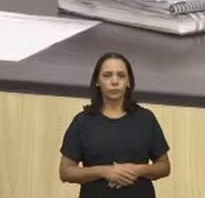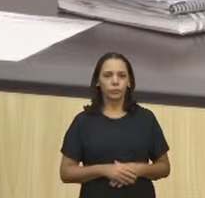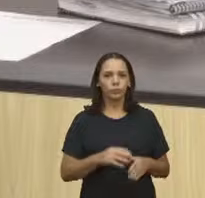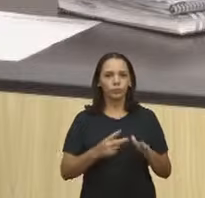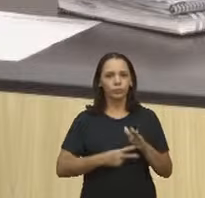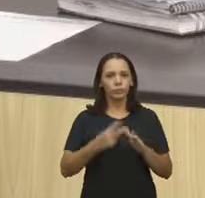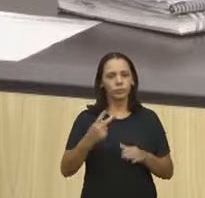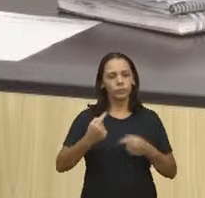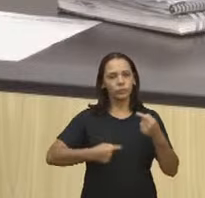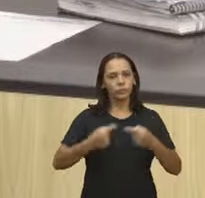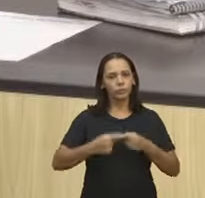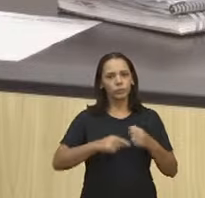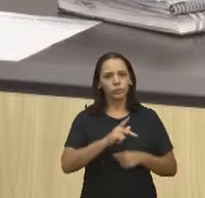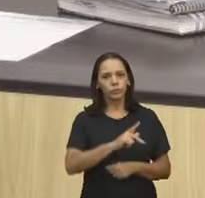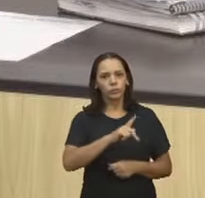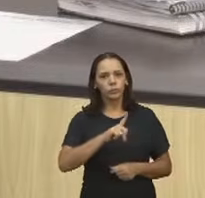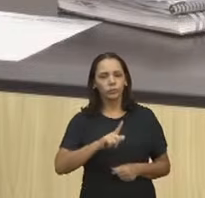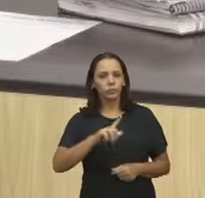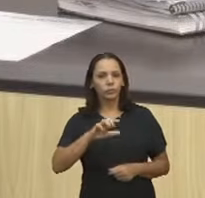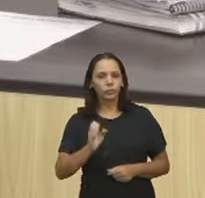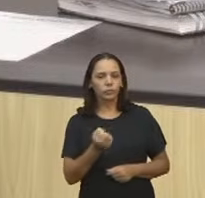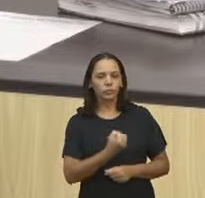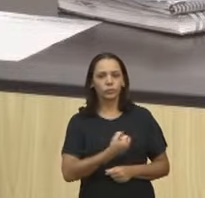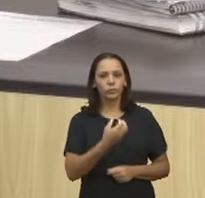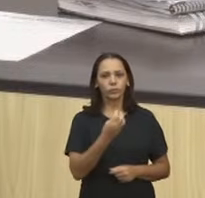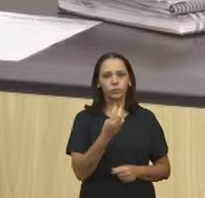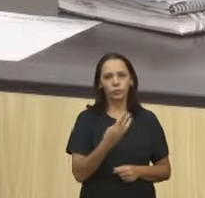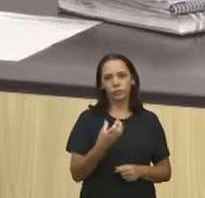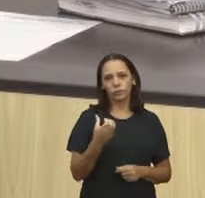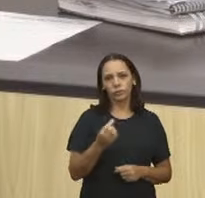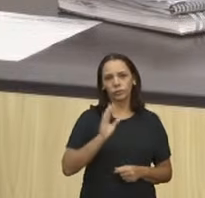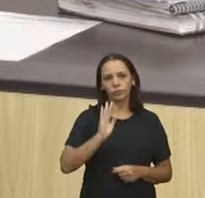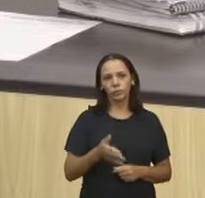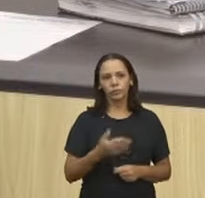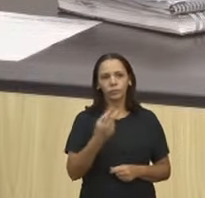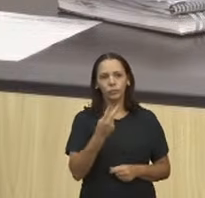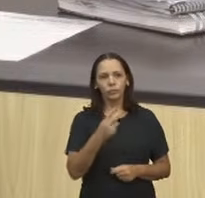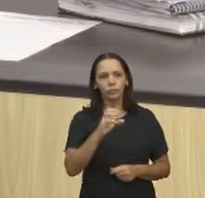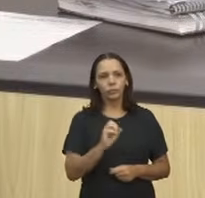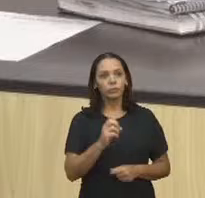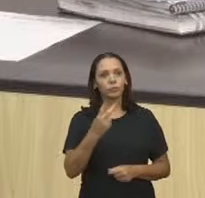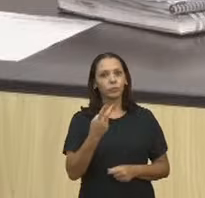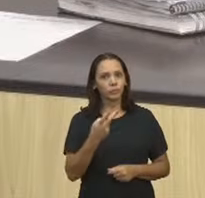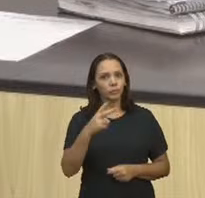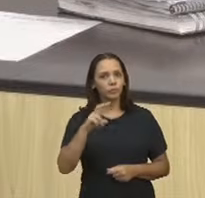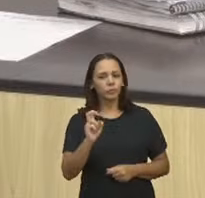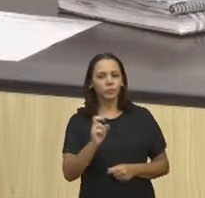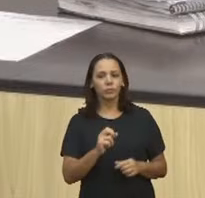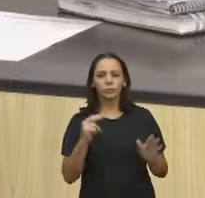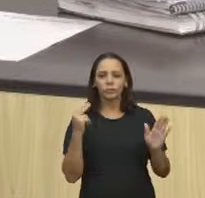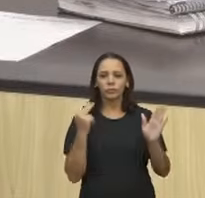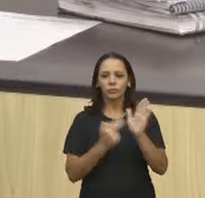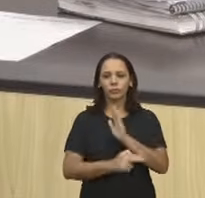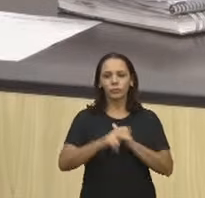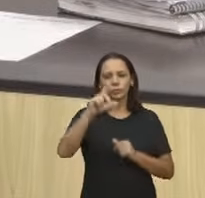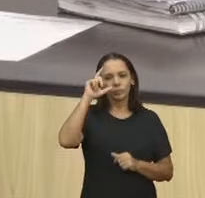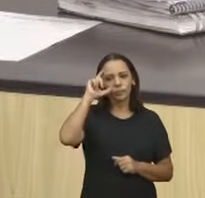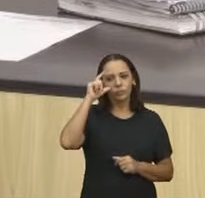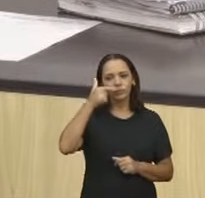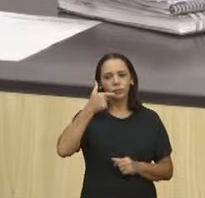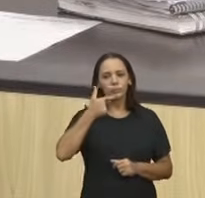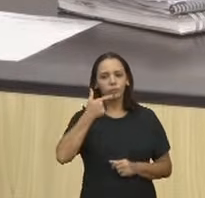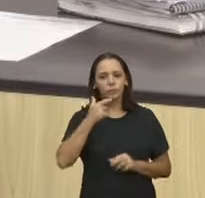Segunda discussão do PLE número 36, 2025, projeto de lei do Executivo, autoria Prefeito Municipal Celso Florencio de